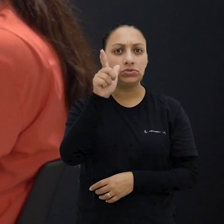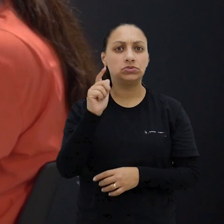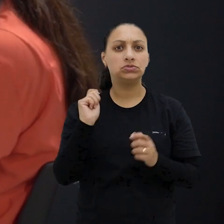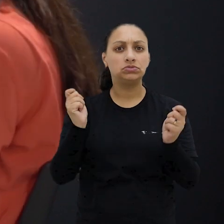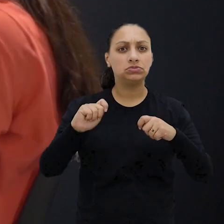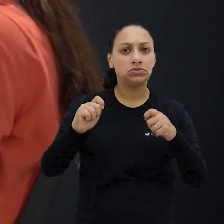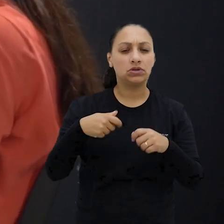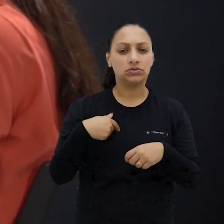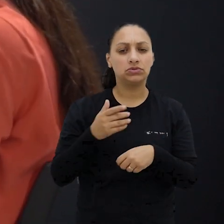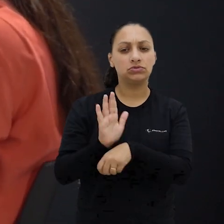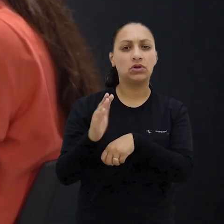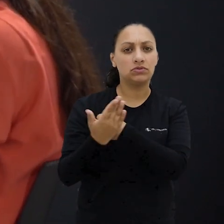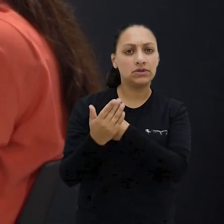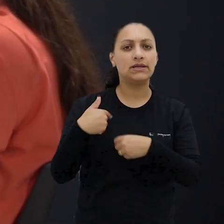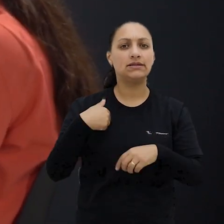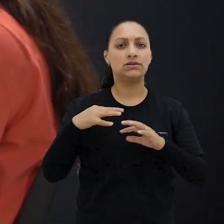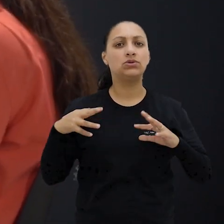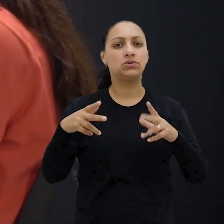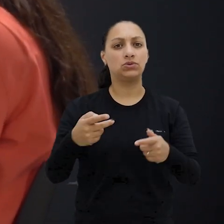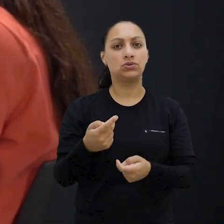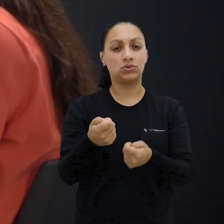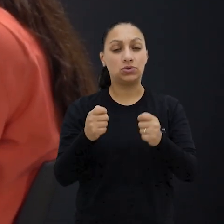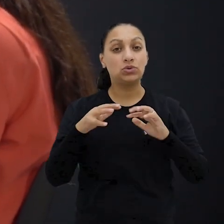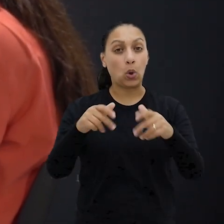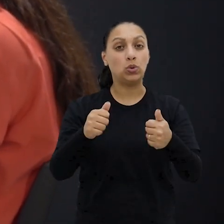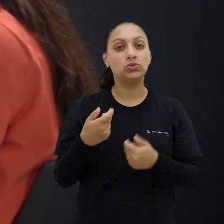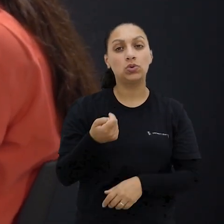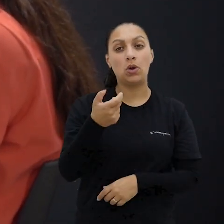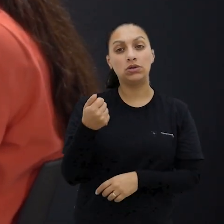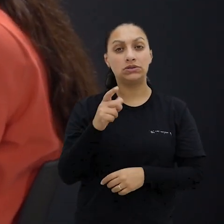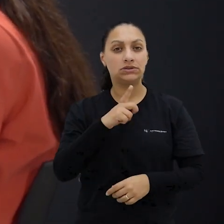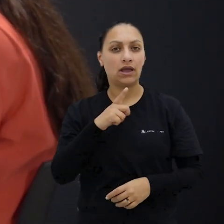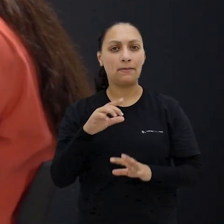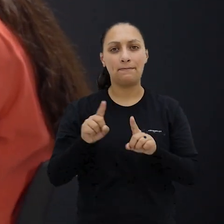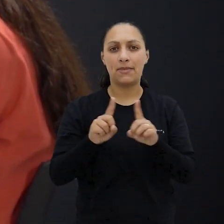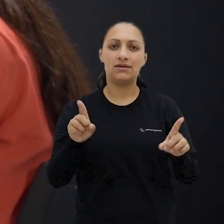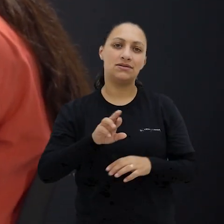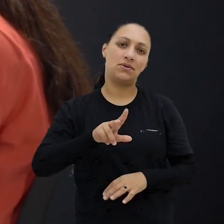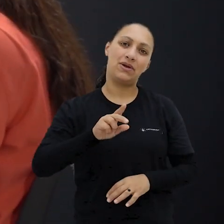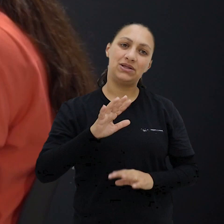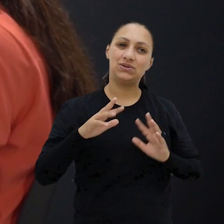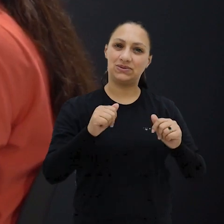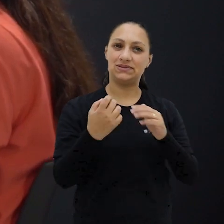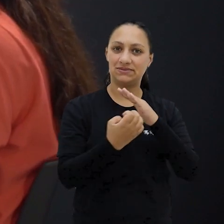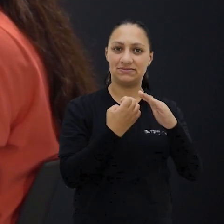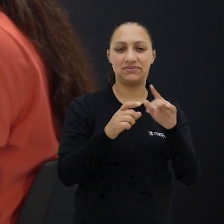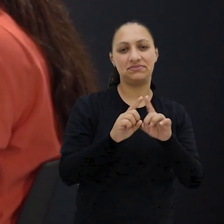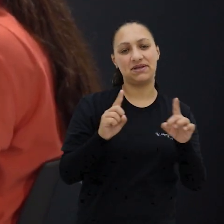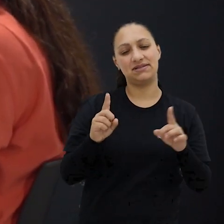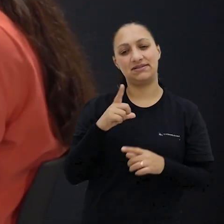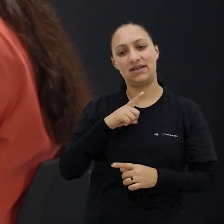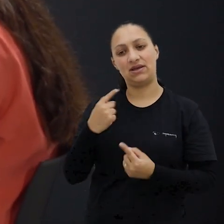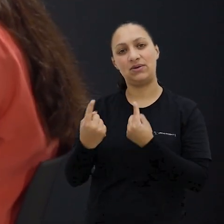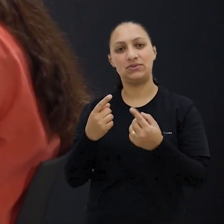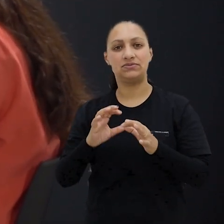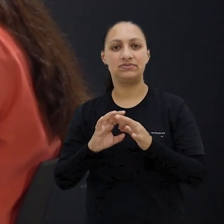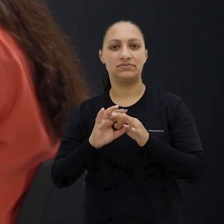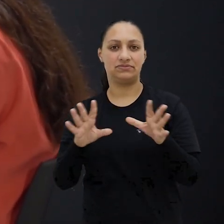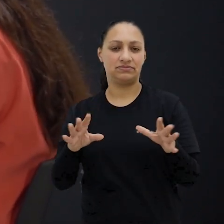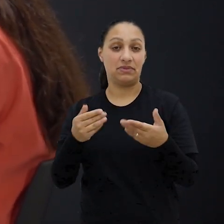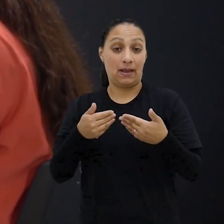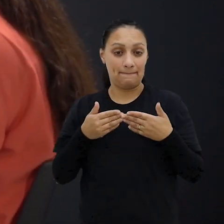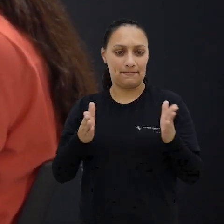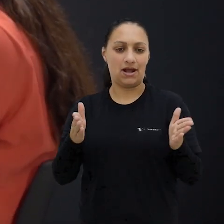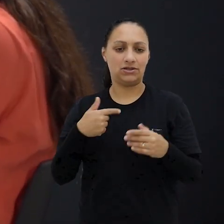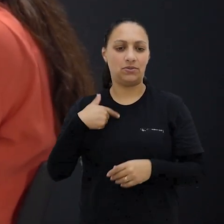quer potencializar, né? Que todos tenham, mas hoje não são todas as empresas. E a gente vê muito esse perfil. Quem está mais disponível, mais